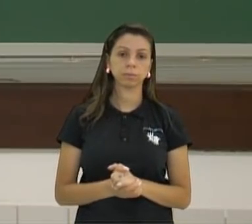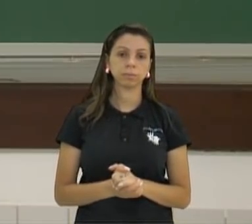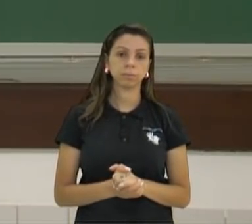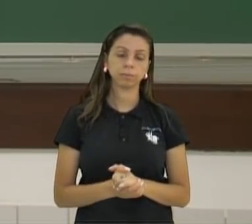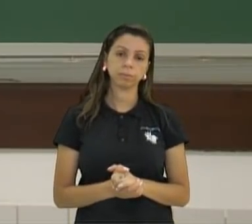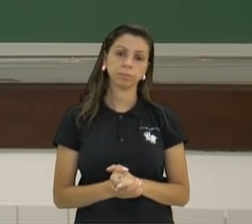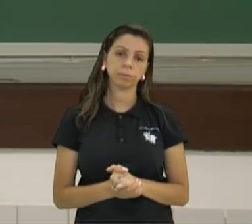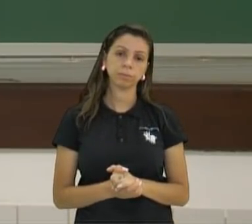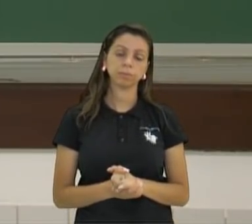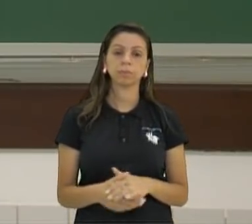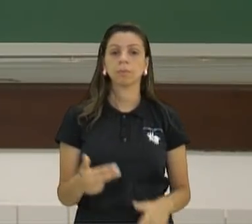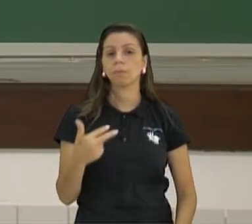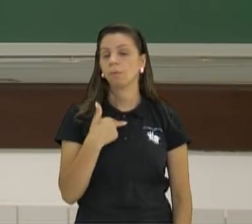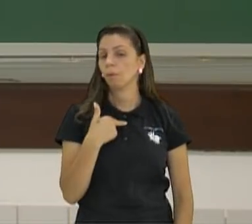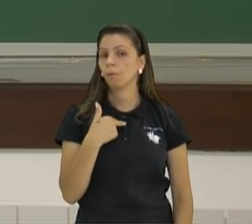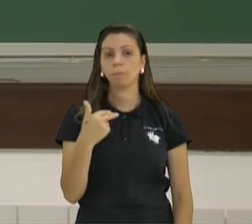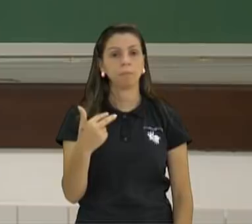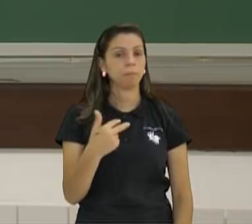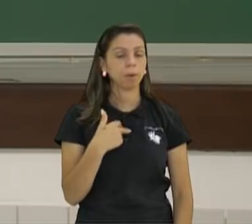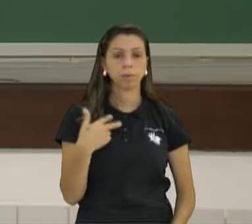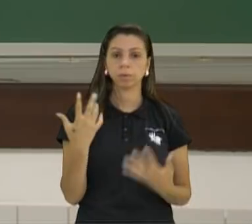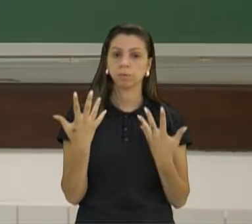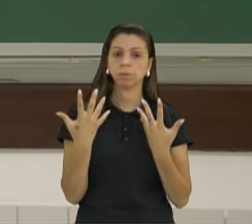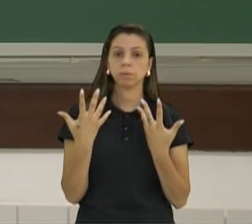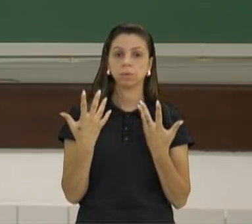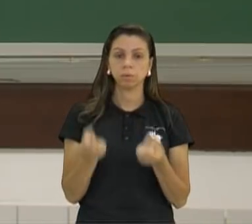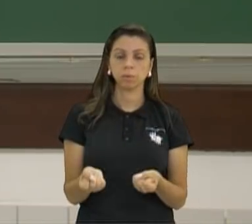Não, em hipótese alguma, aceitar